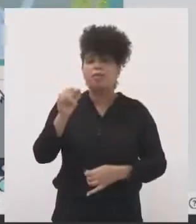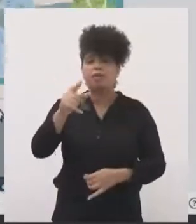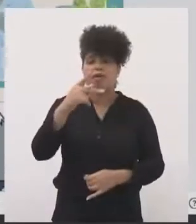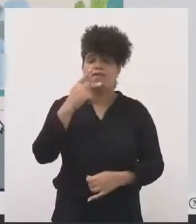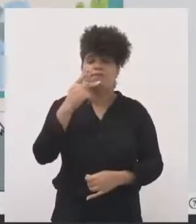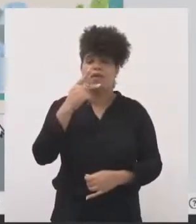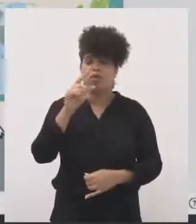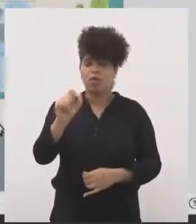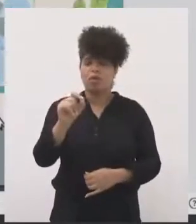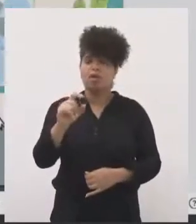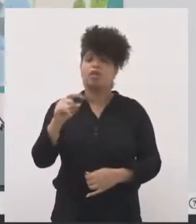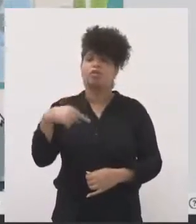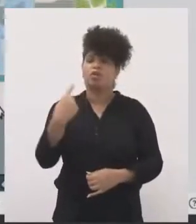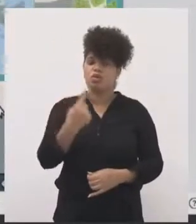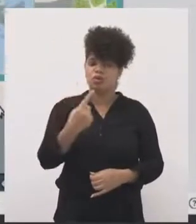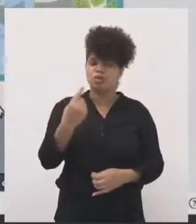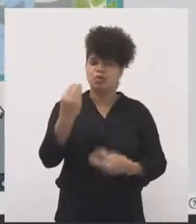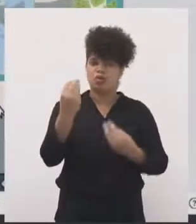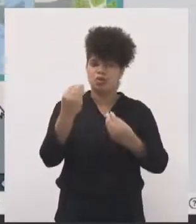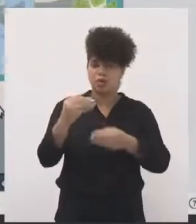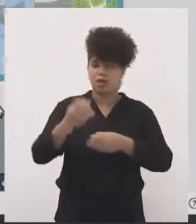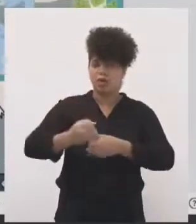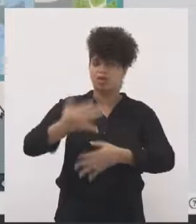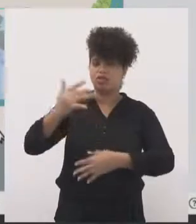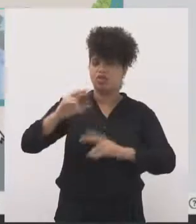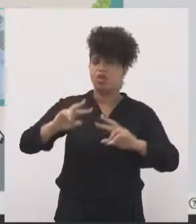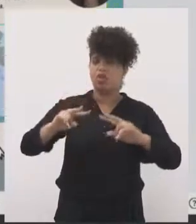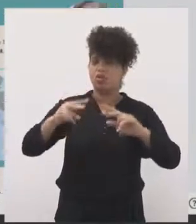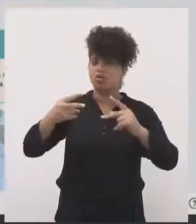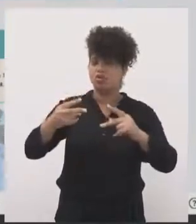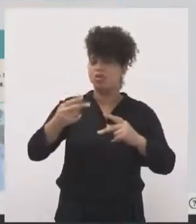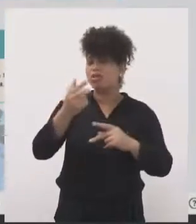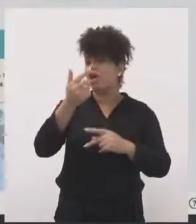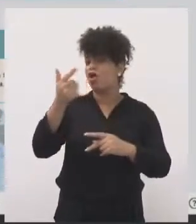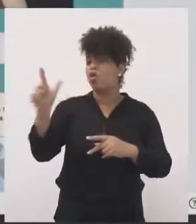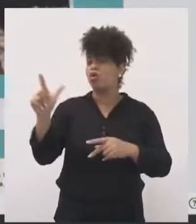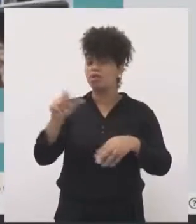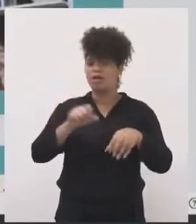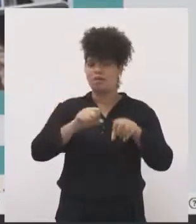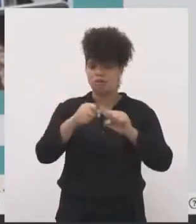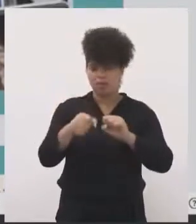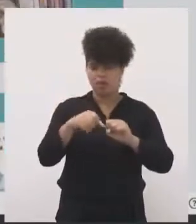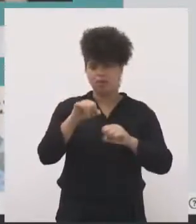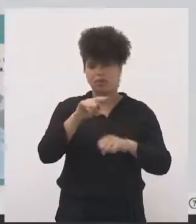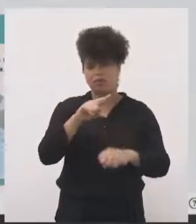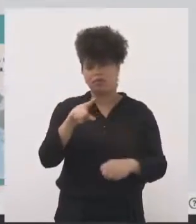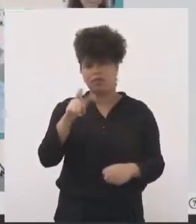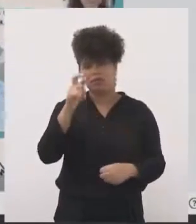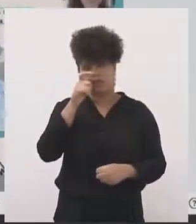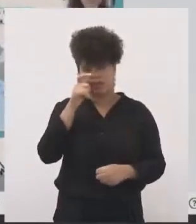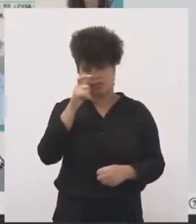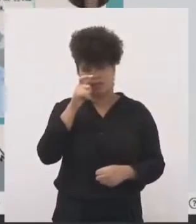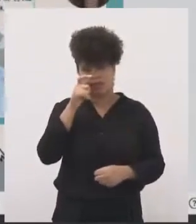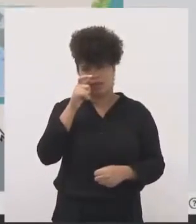para dizer que a gente vai colocar aqui no chat o link da outra formação para caso alguém queira